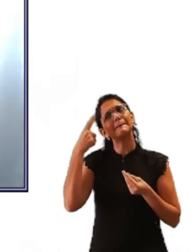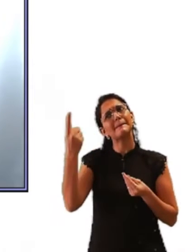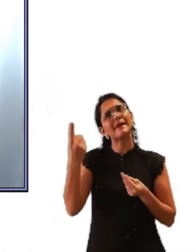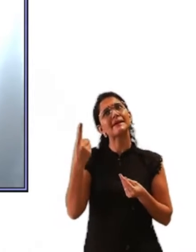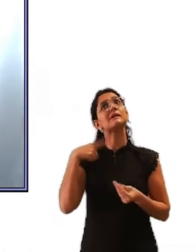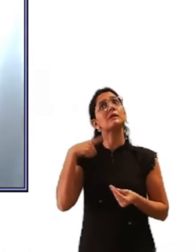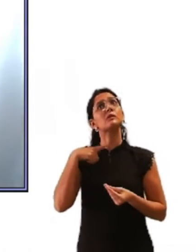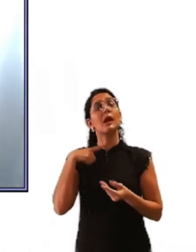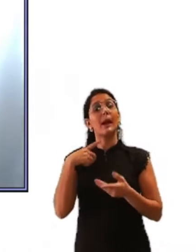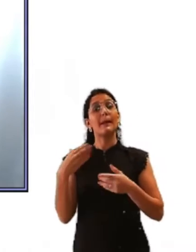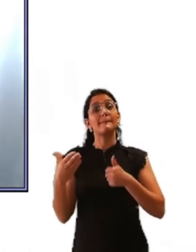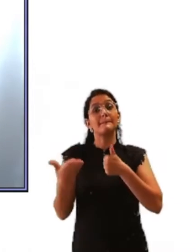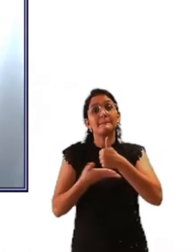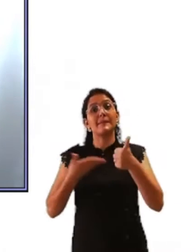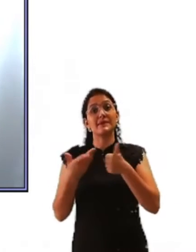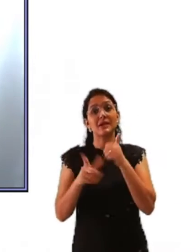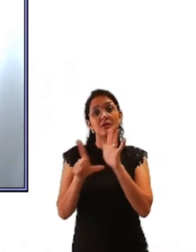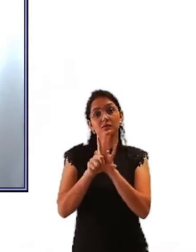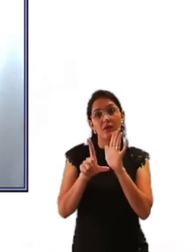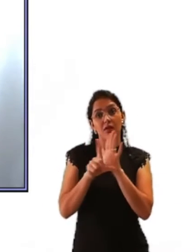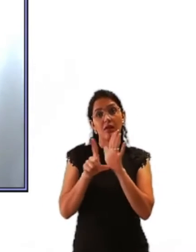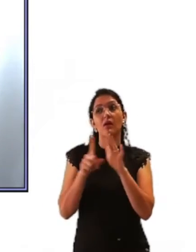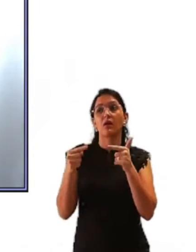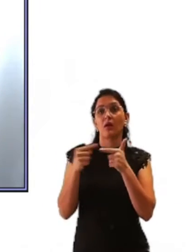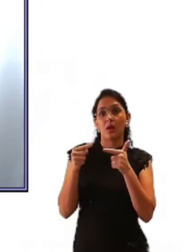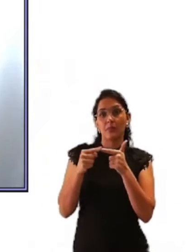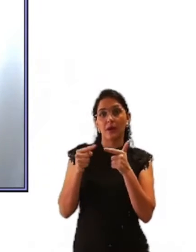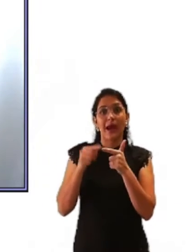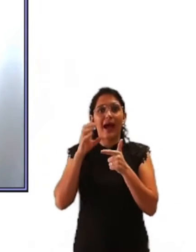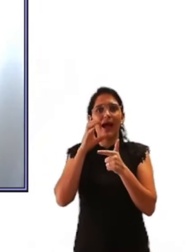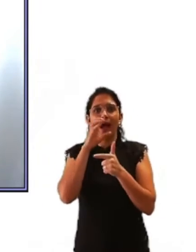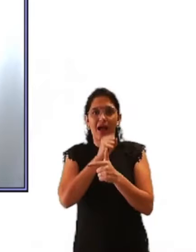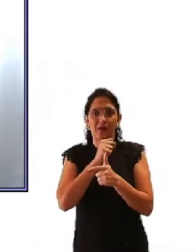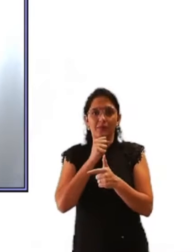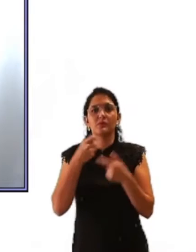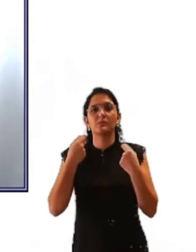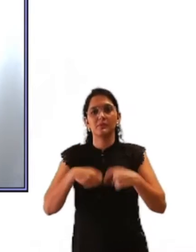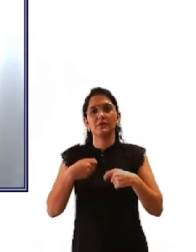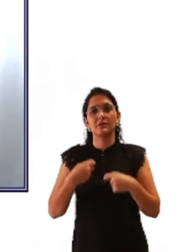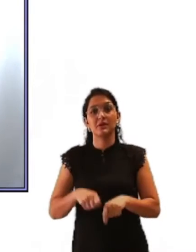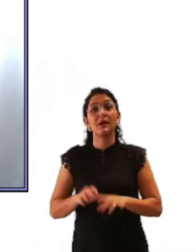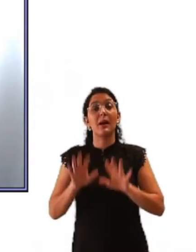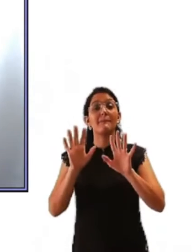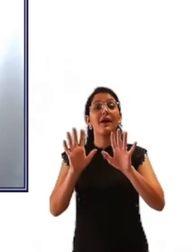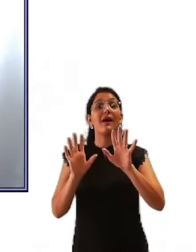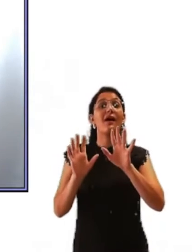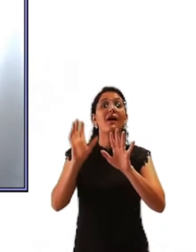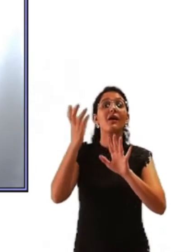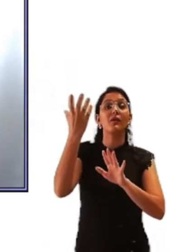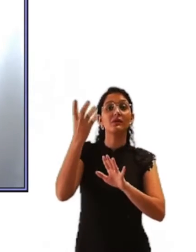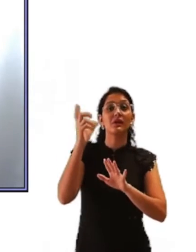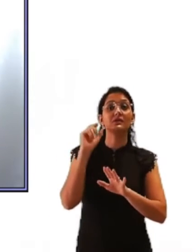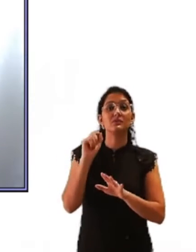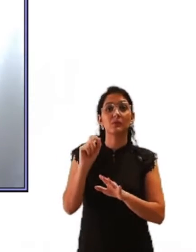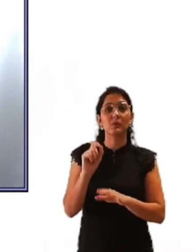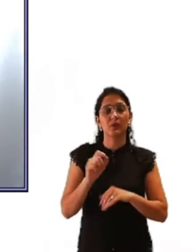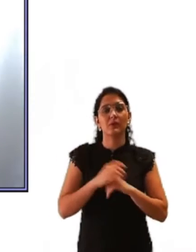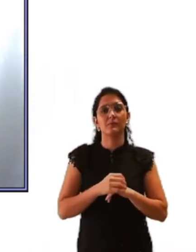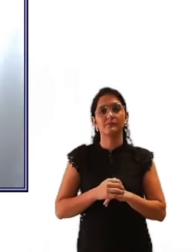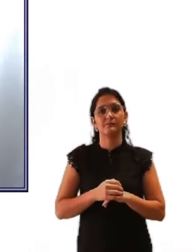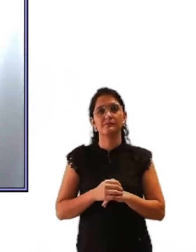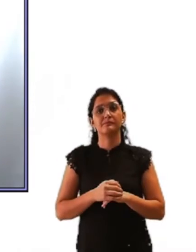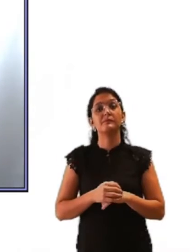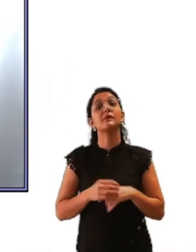processual clássica, uma cognição sumária, né? Uma cognição não exauriente. Só que aí, o